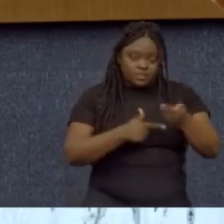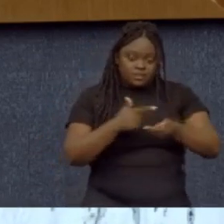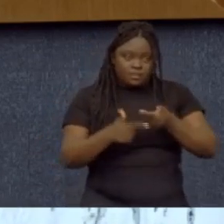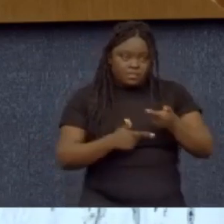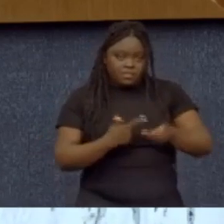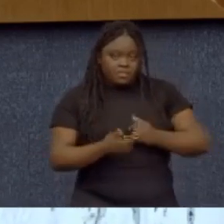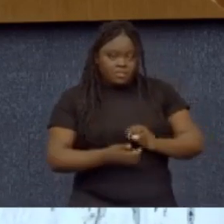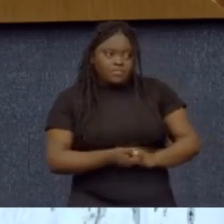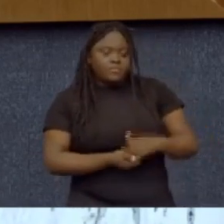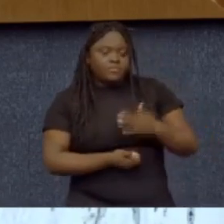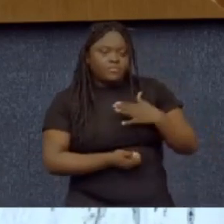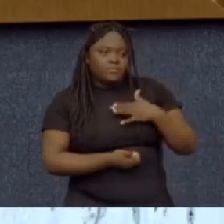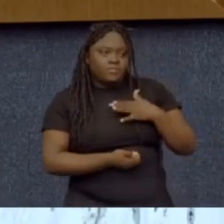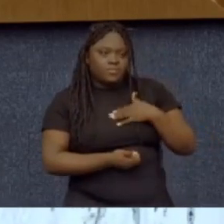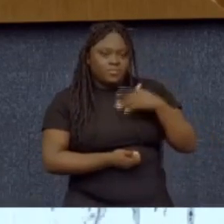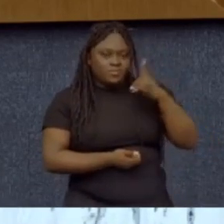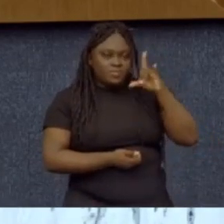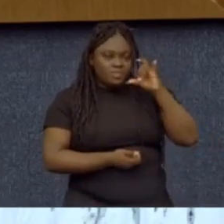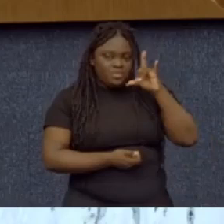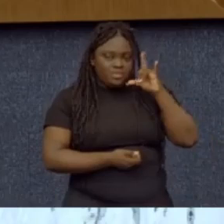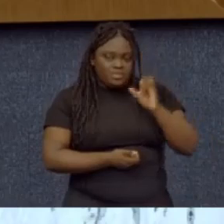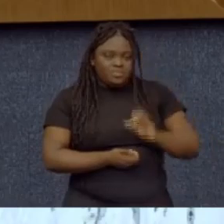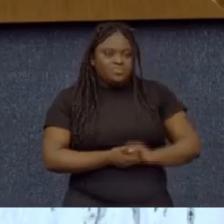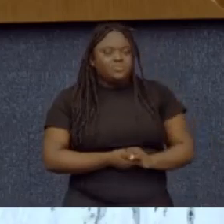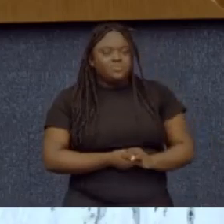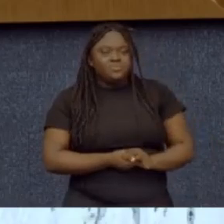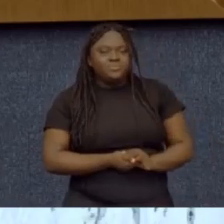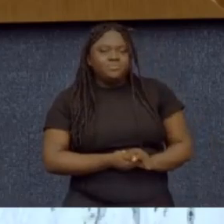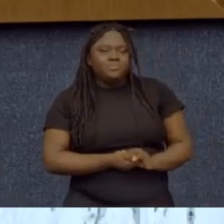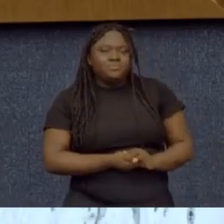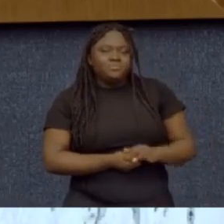meu Instagram é Gilson Guimarães 18. Às